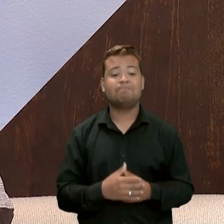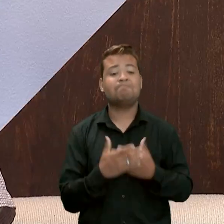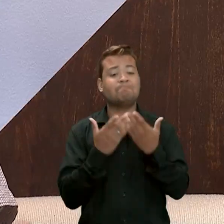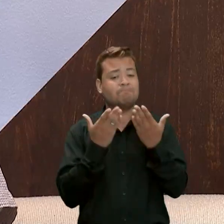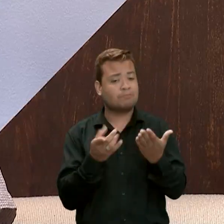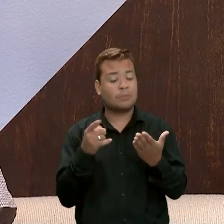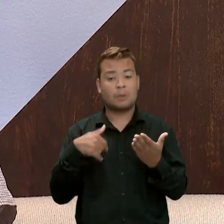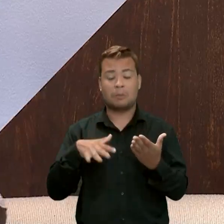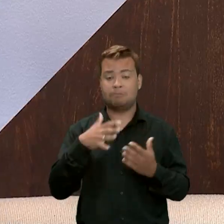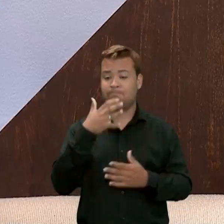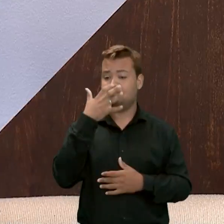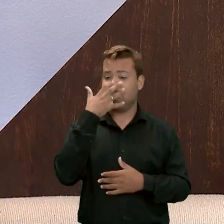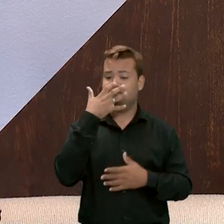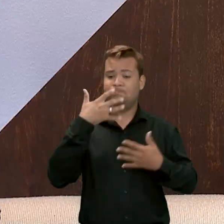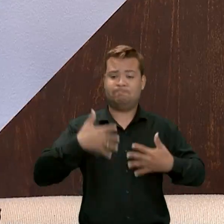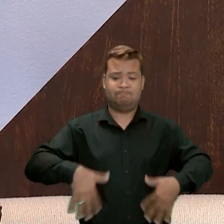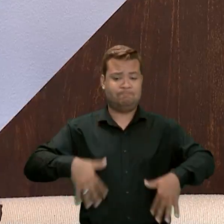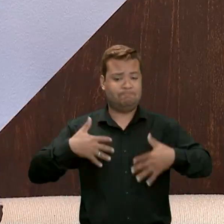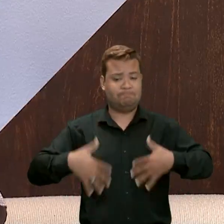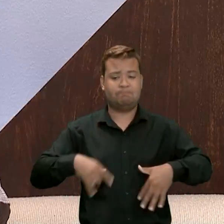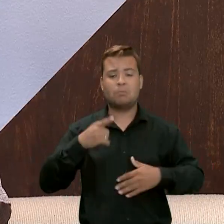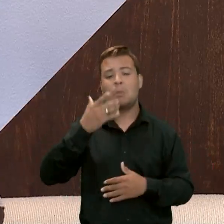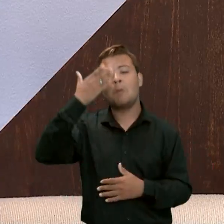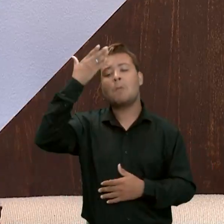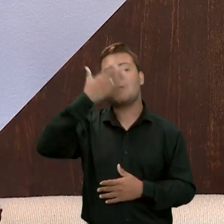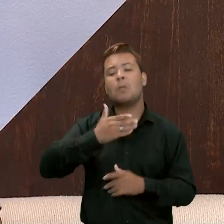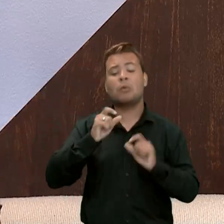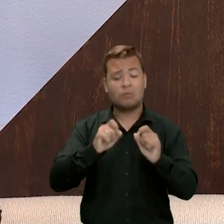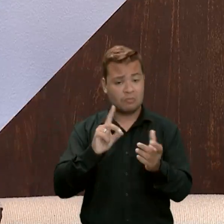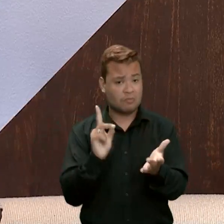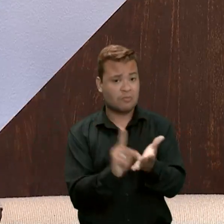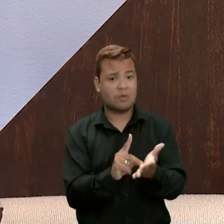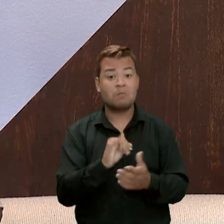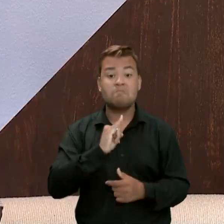o mais grandioso e mostra o quanto valioso foi